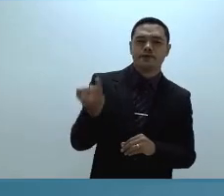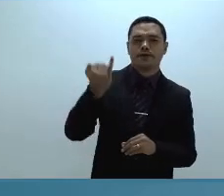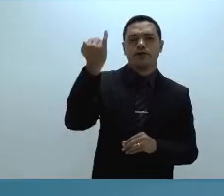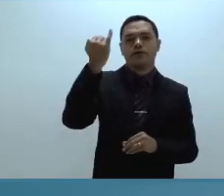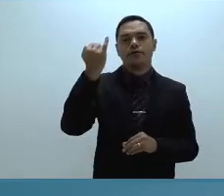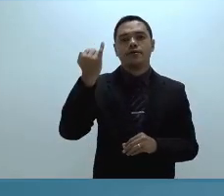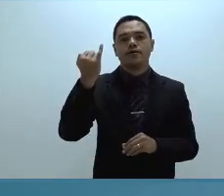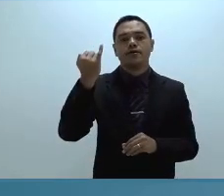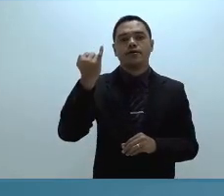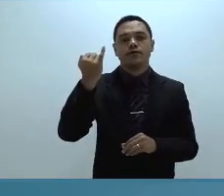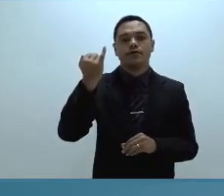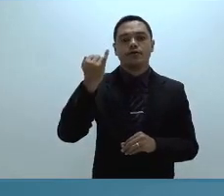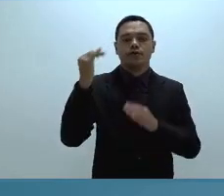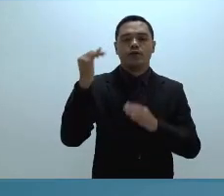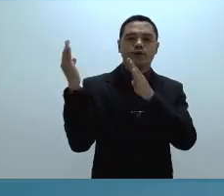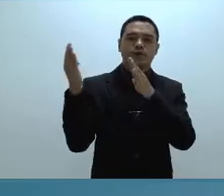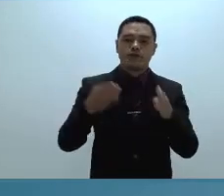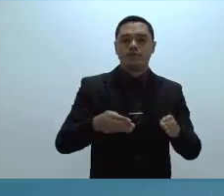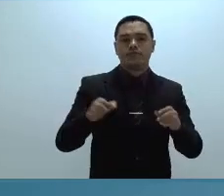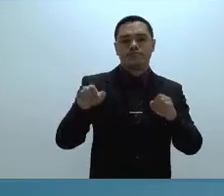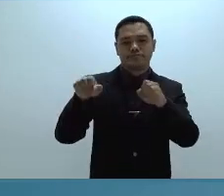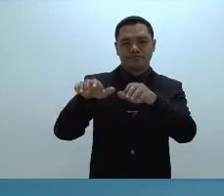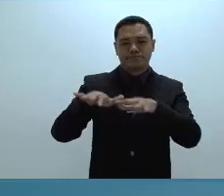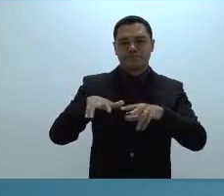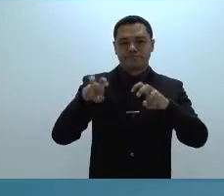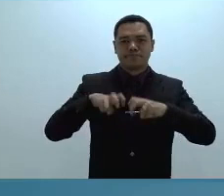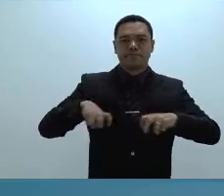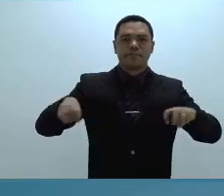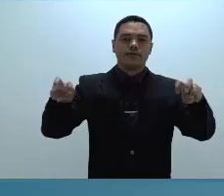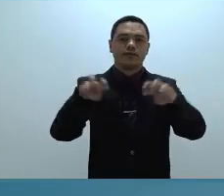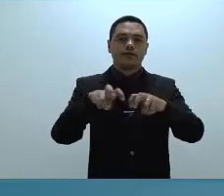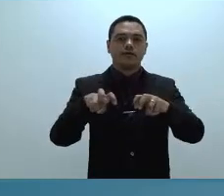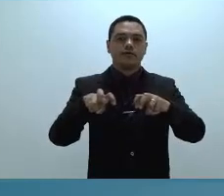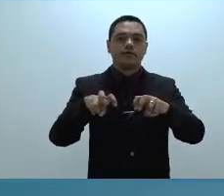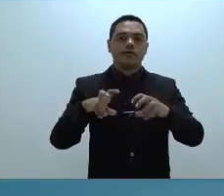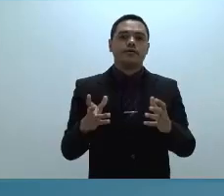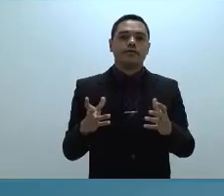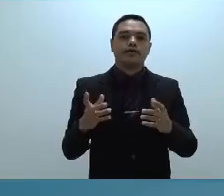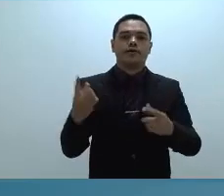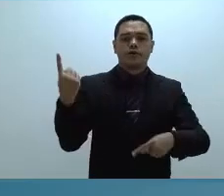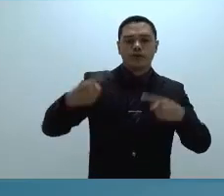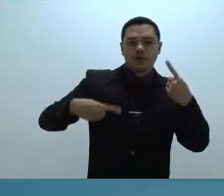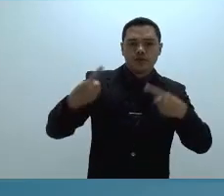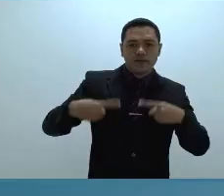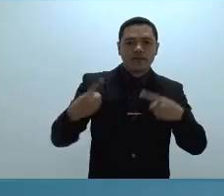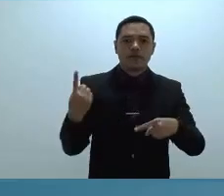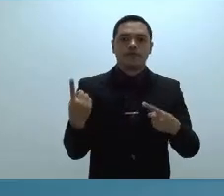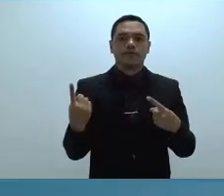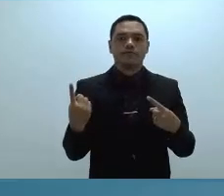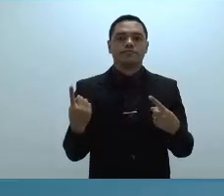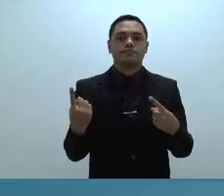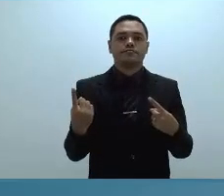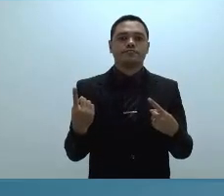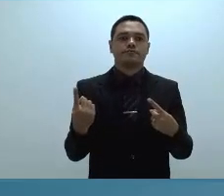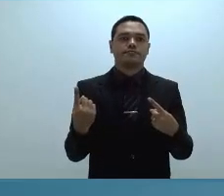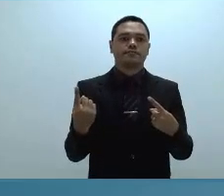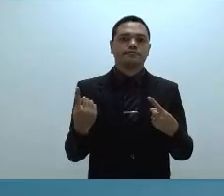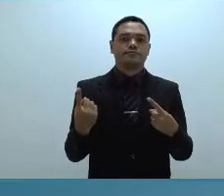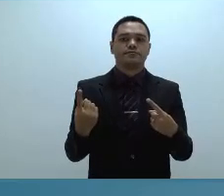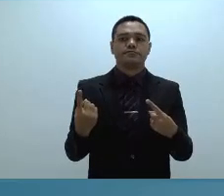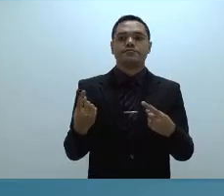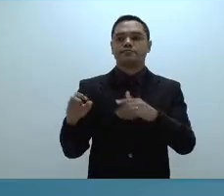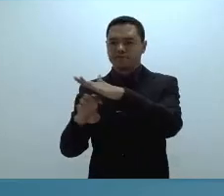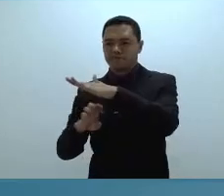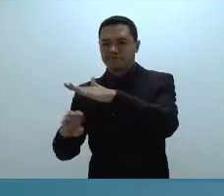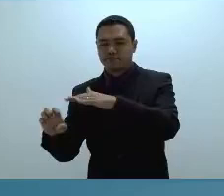da competência de uma das turmas da seção de direito público a existência de debate sobre o contrato intabulado entre usuário e prestador